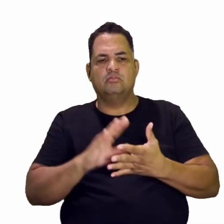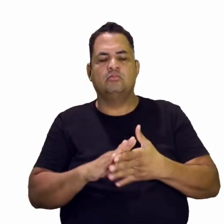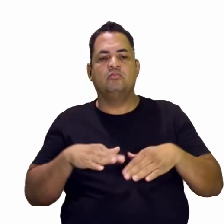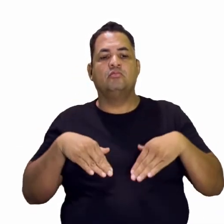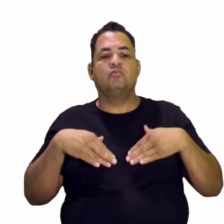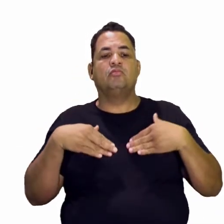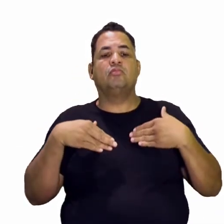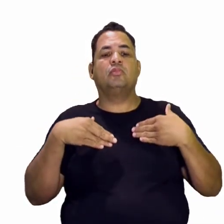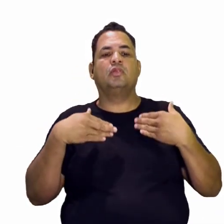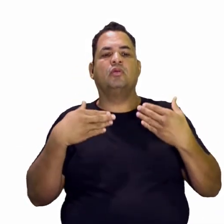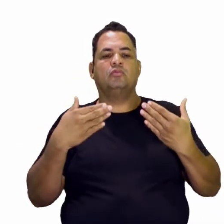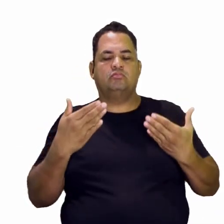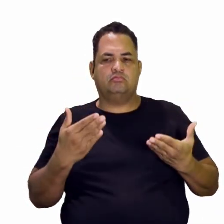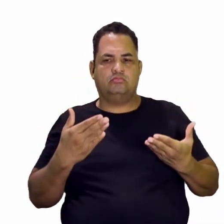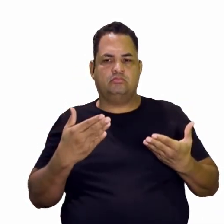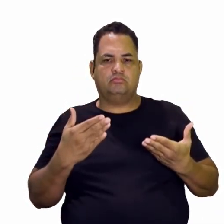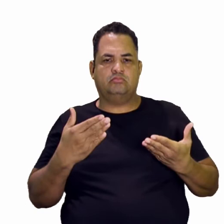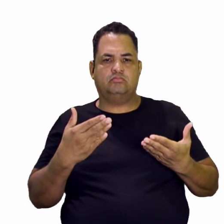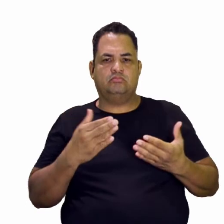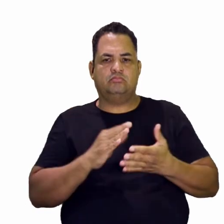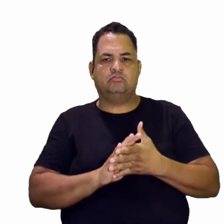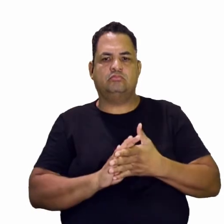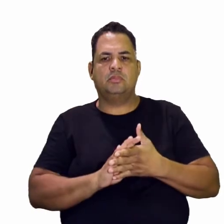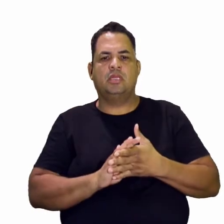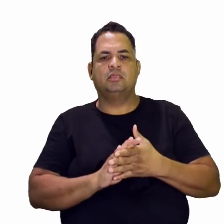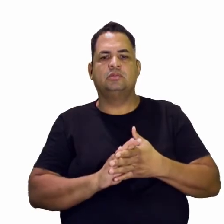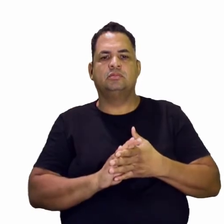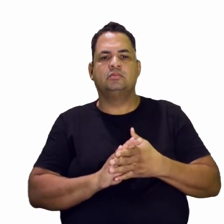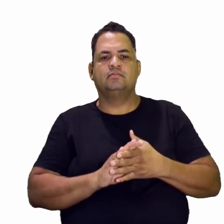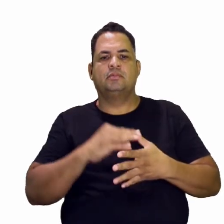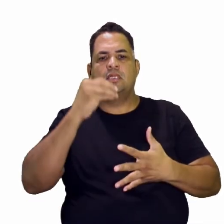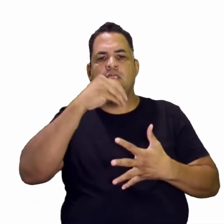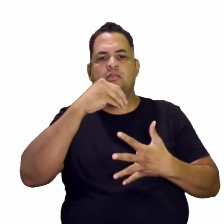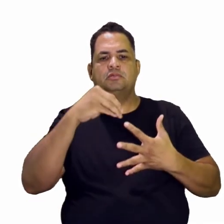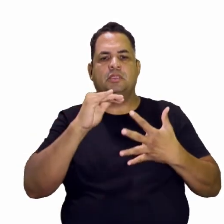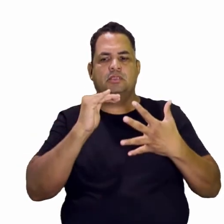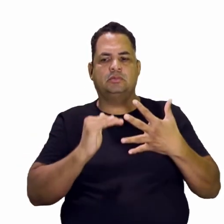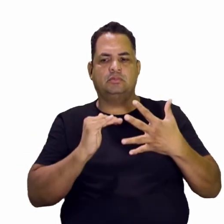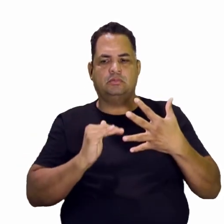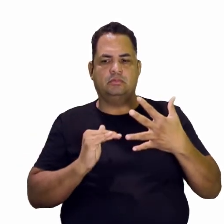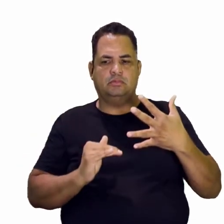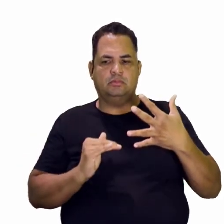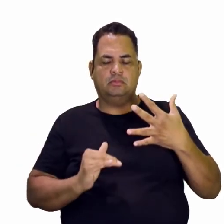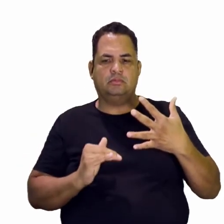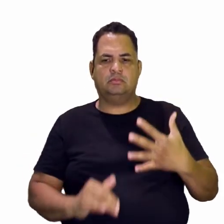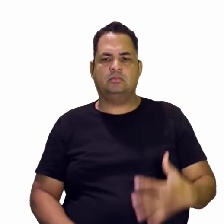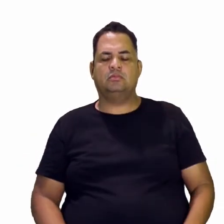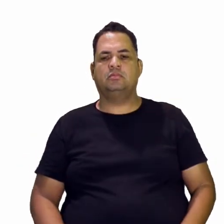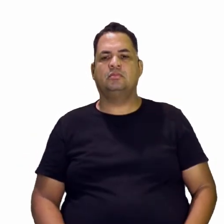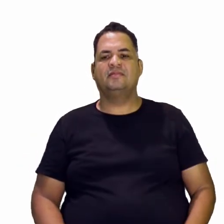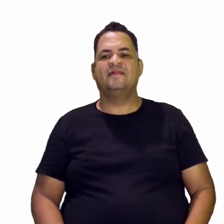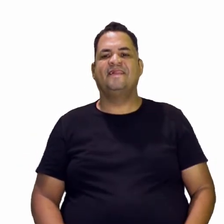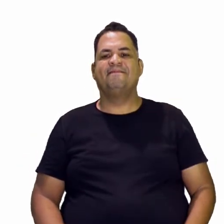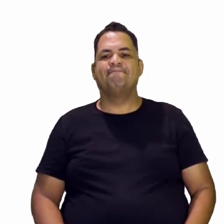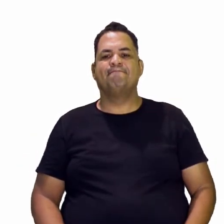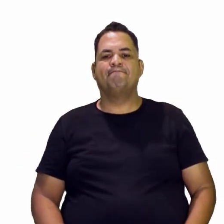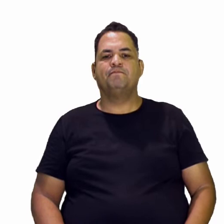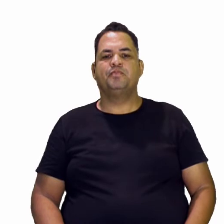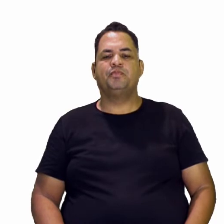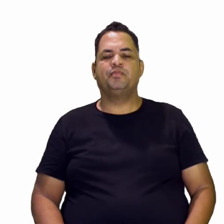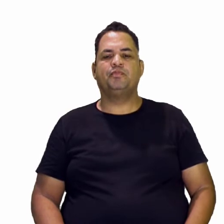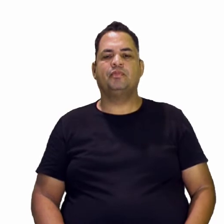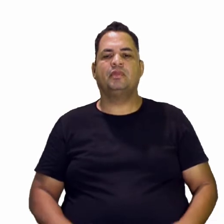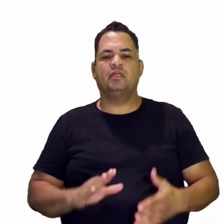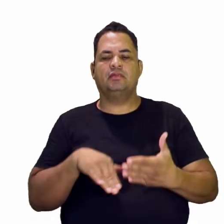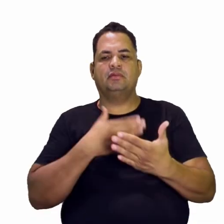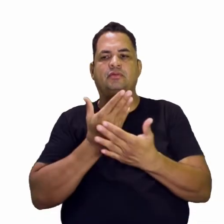Quando a gente fala, galera, em subespécies, deixa eu colocar de azulzinho aqui. Quando a gente fala de subespécies, a gente